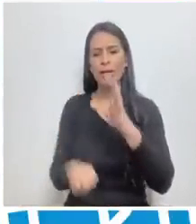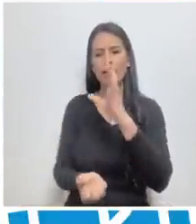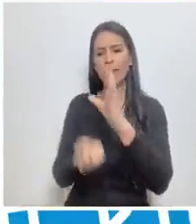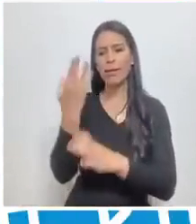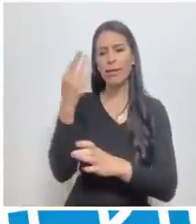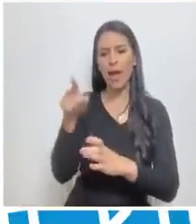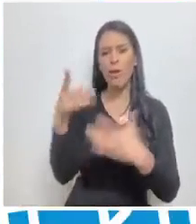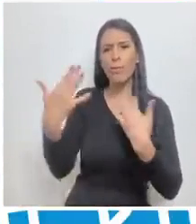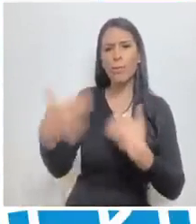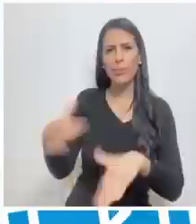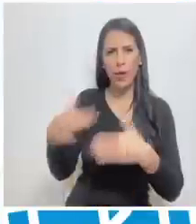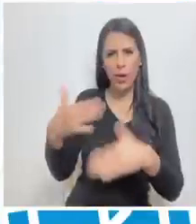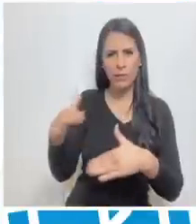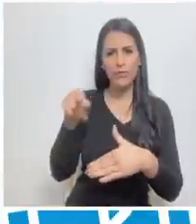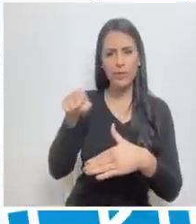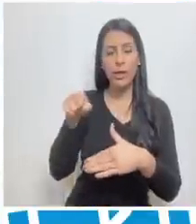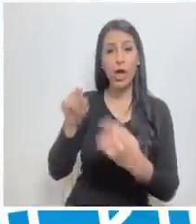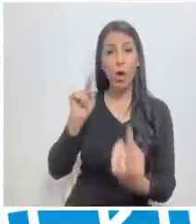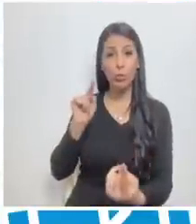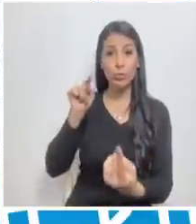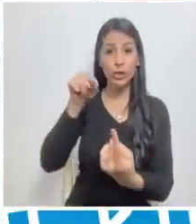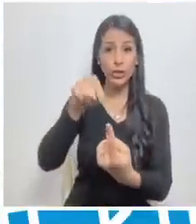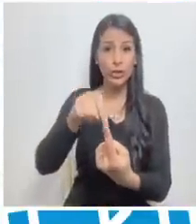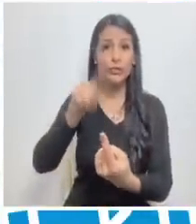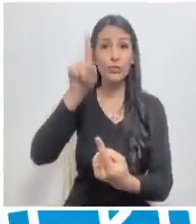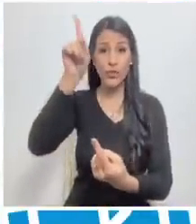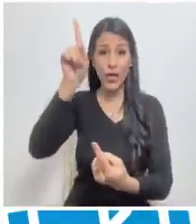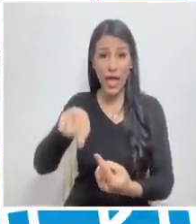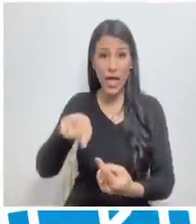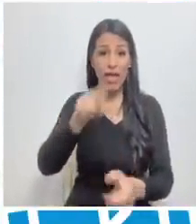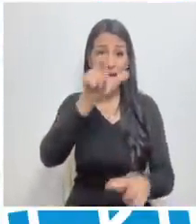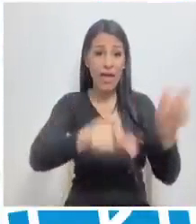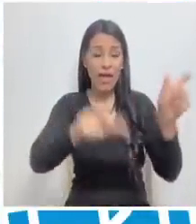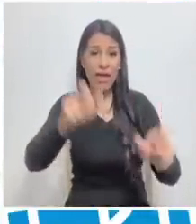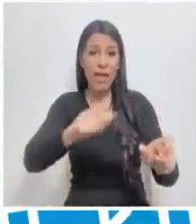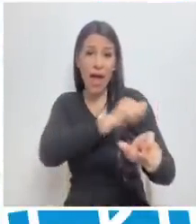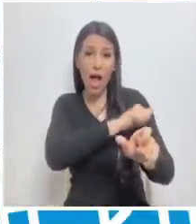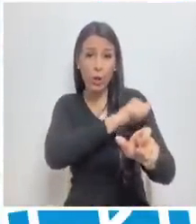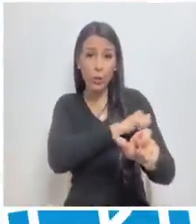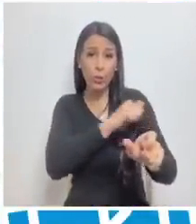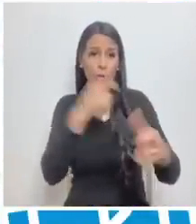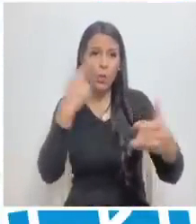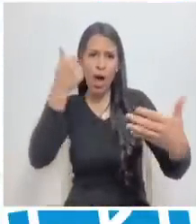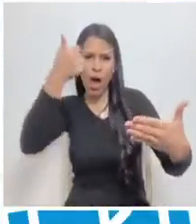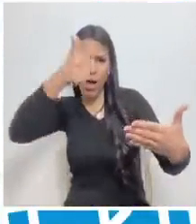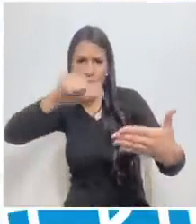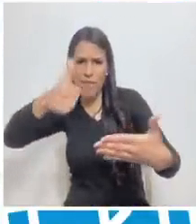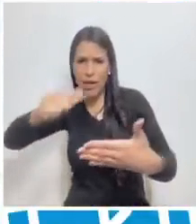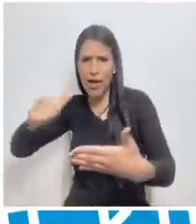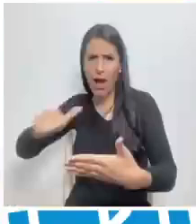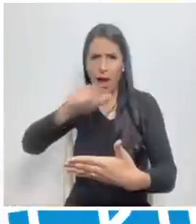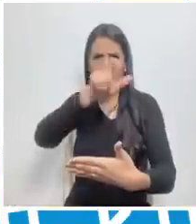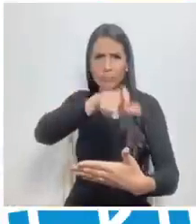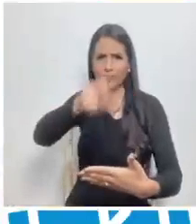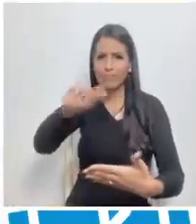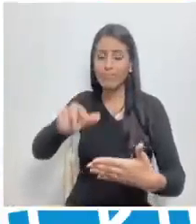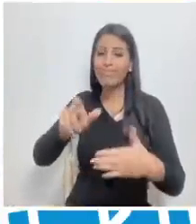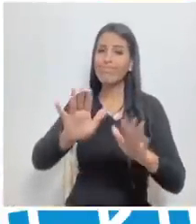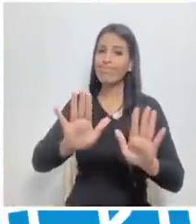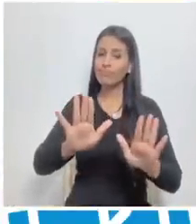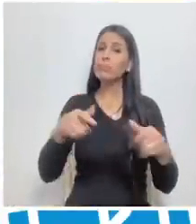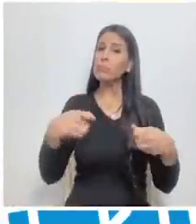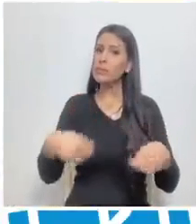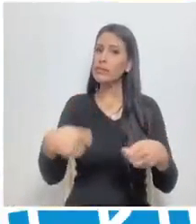objetivo avaliar também o aluno, né, a gente tem que ter certeza e temos que ter as tecnologias e as